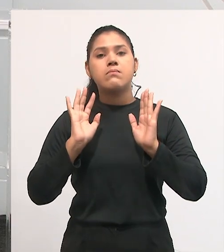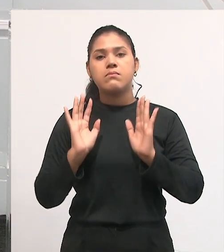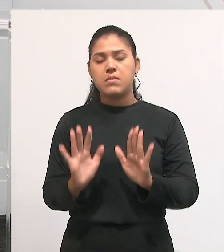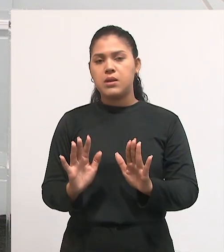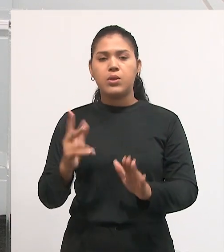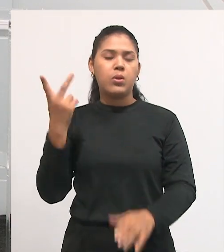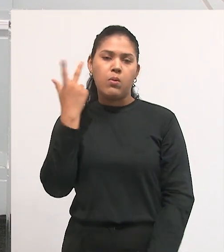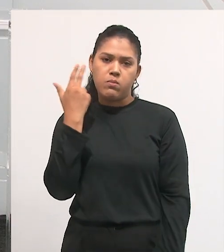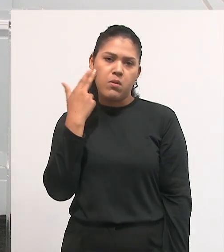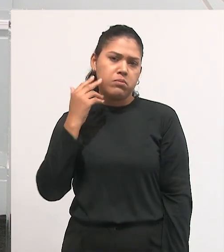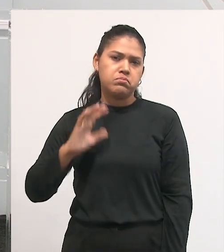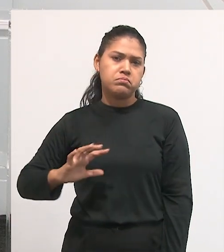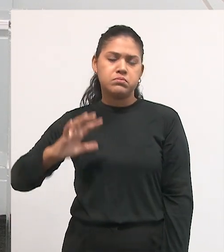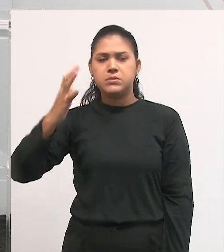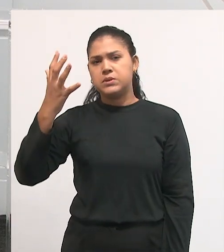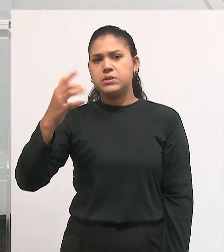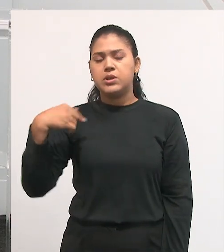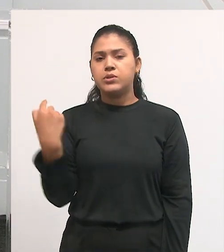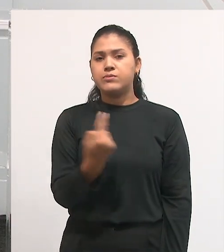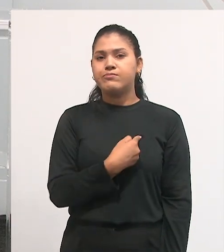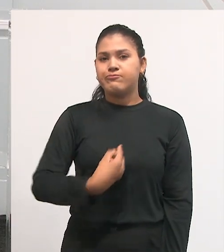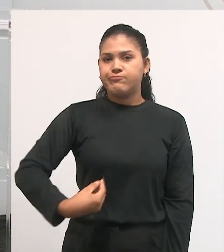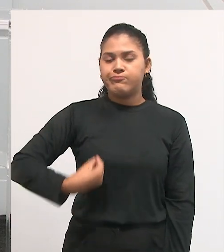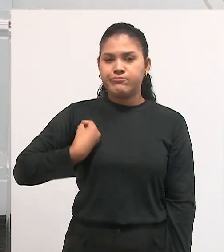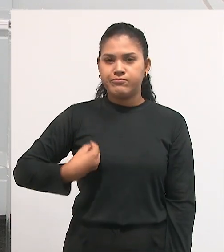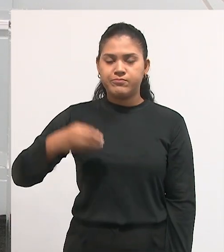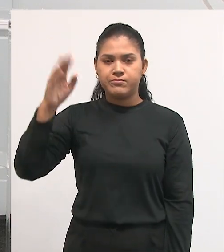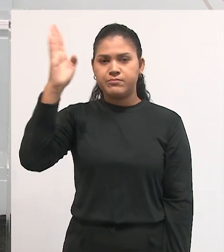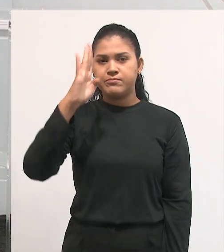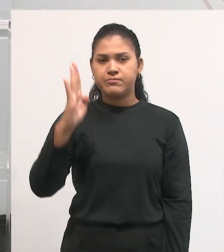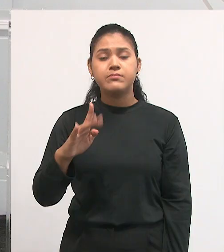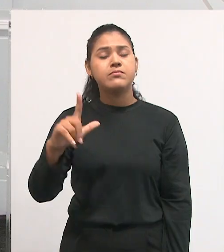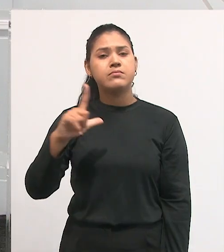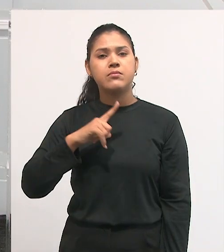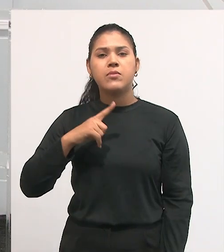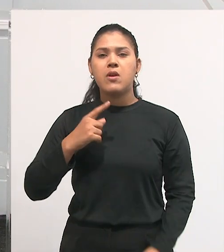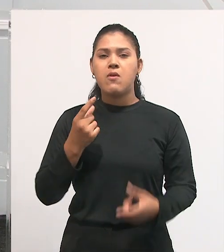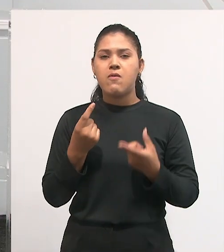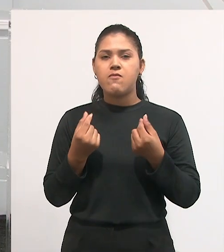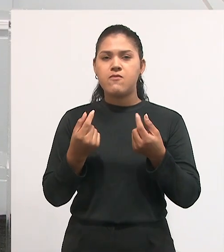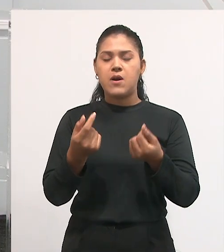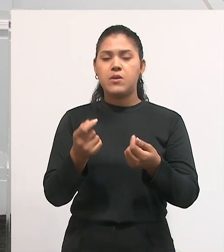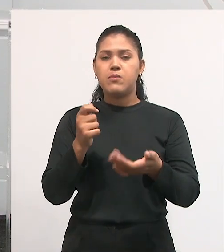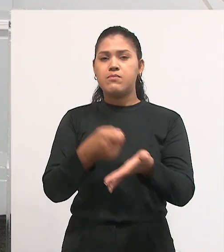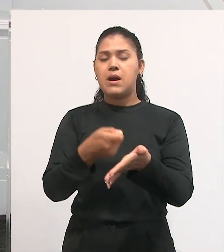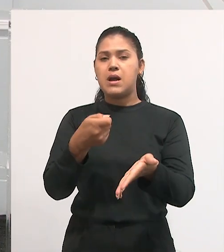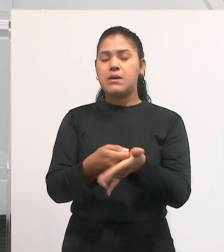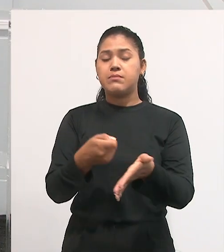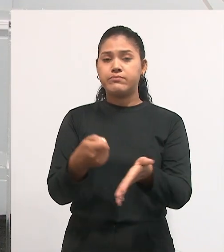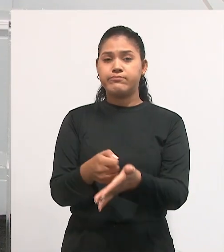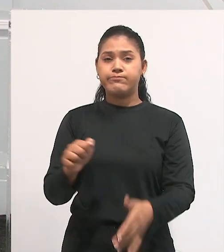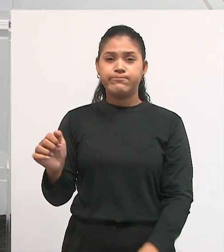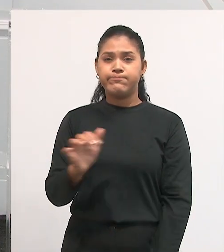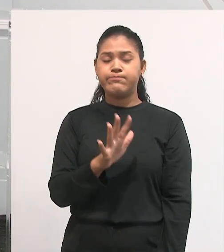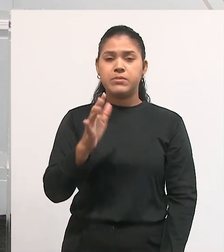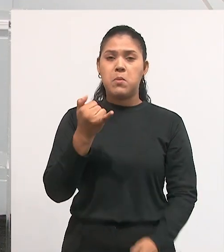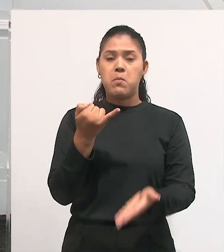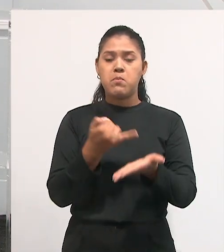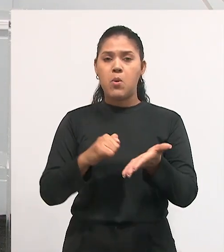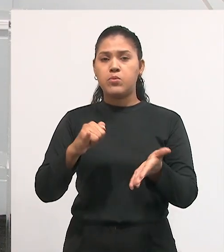É natural. A gente vive num país que tem uma inflação, que ela oscila, então isso pode impactar